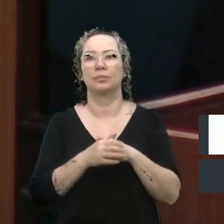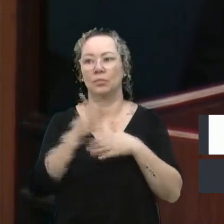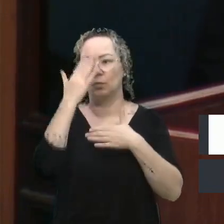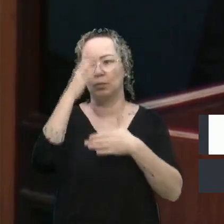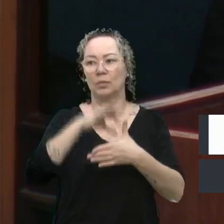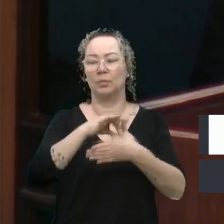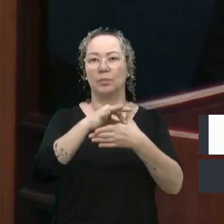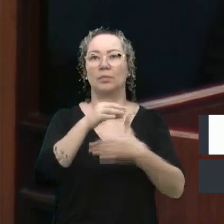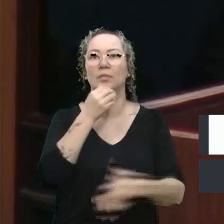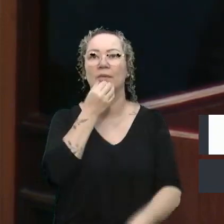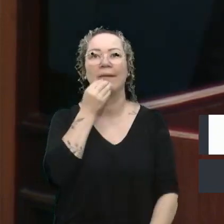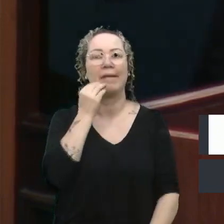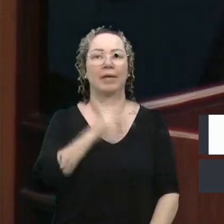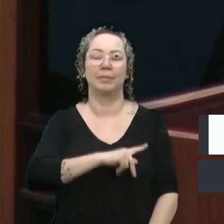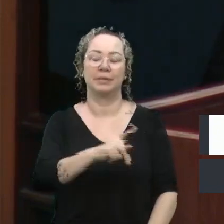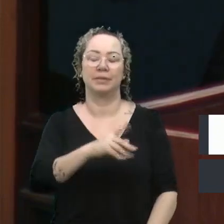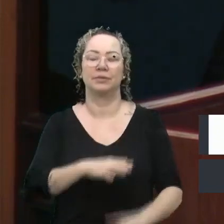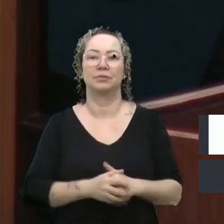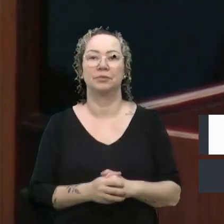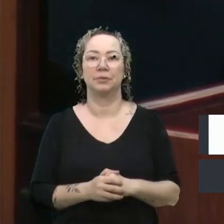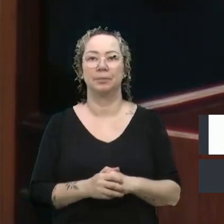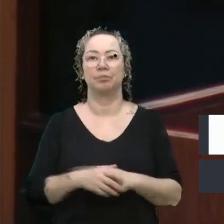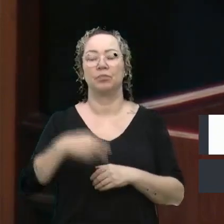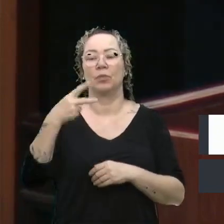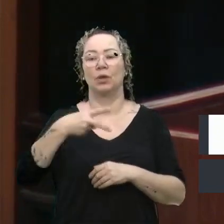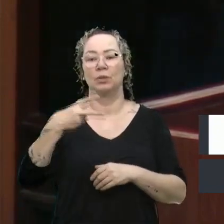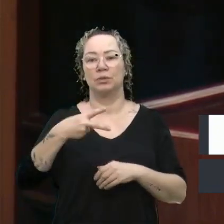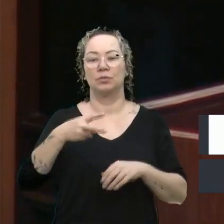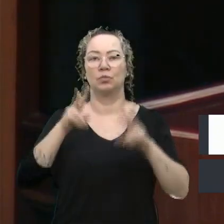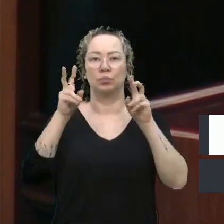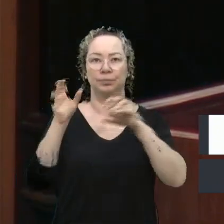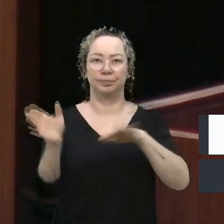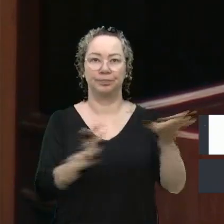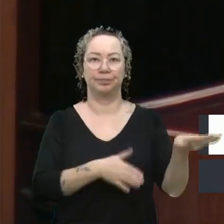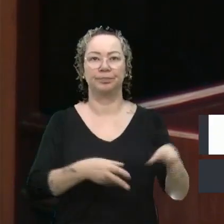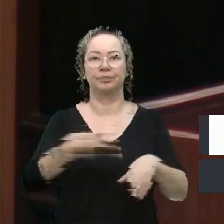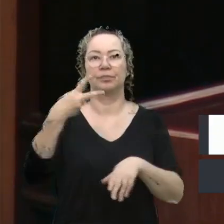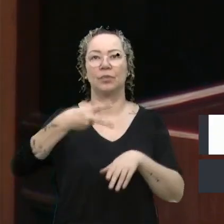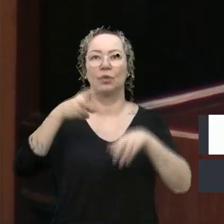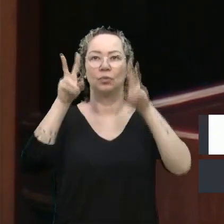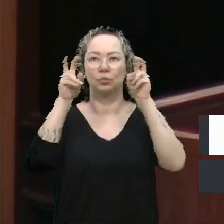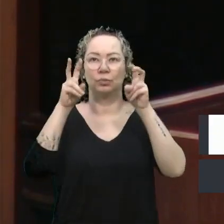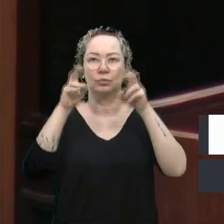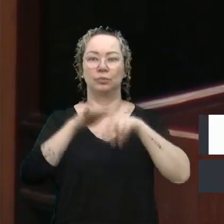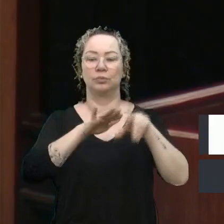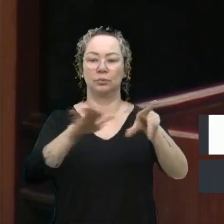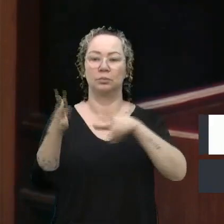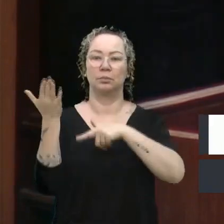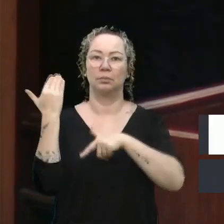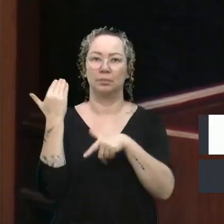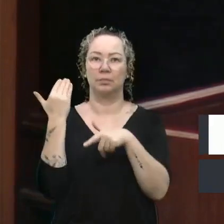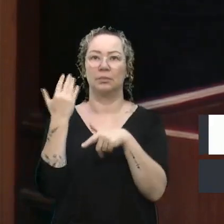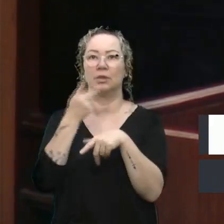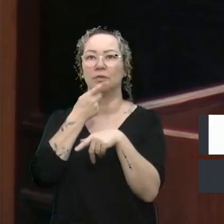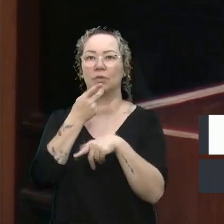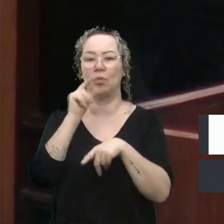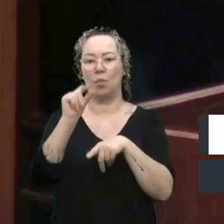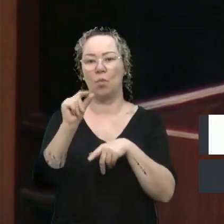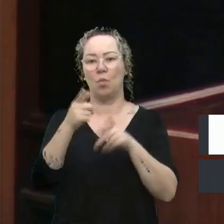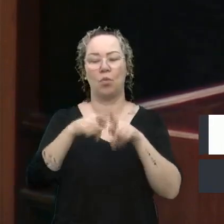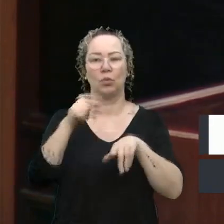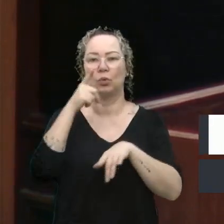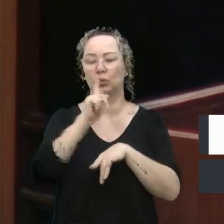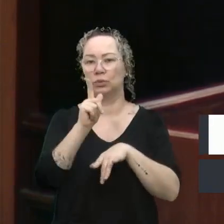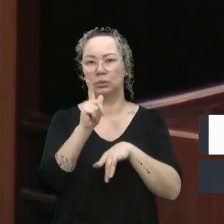presidente. Meu segundo assunto aqui, na semana passada a gente falou só um pouquinho e não conseguimos